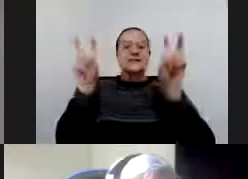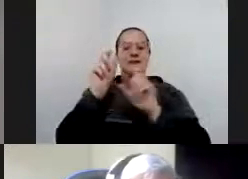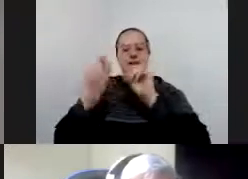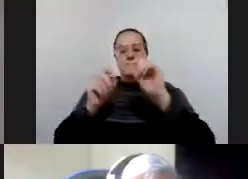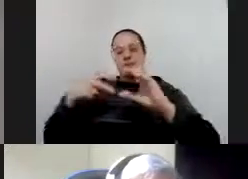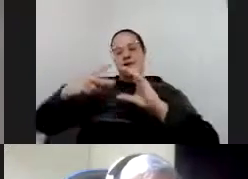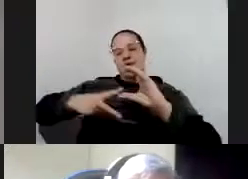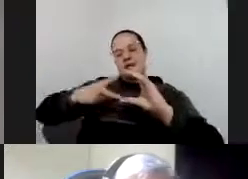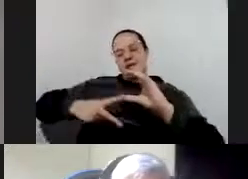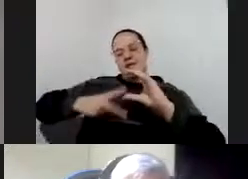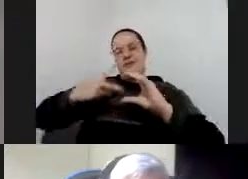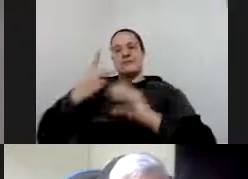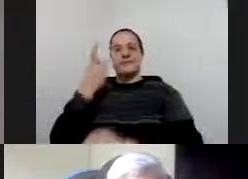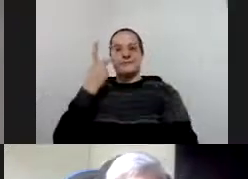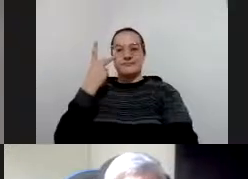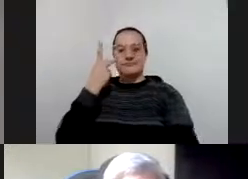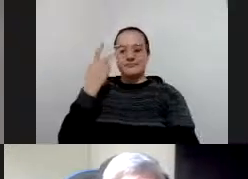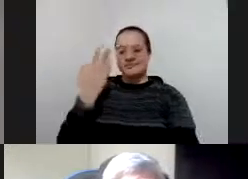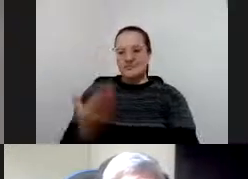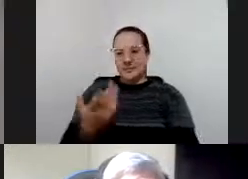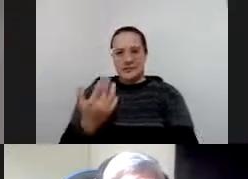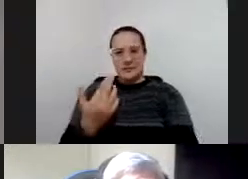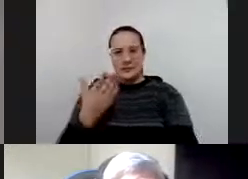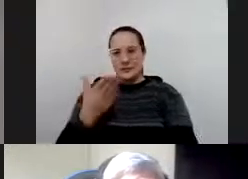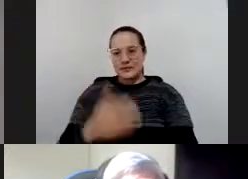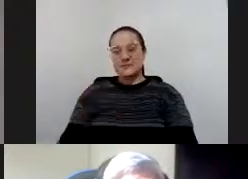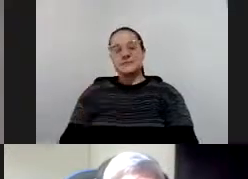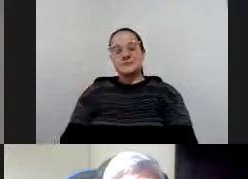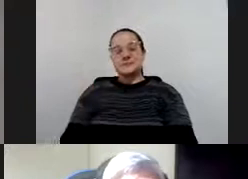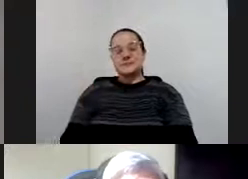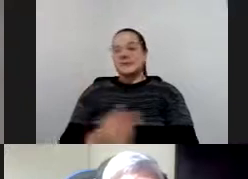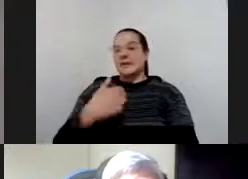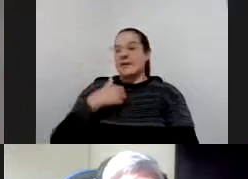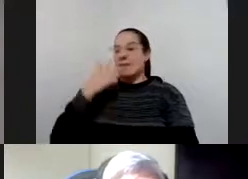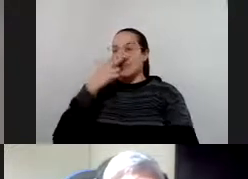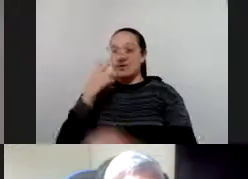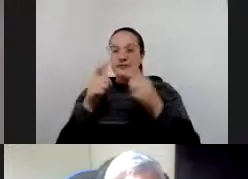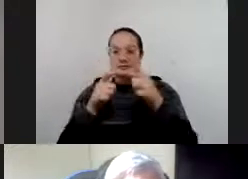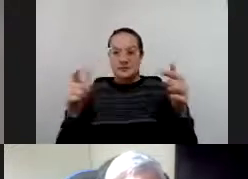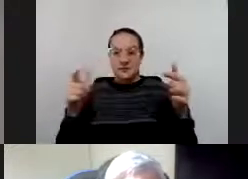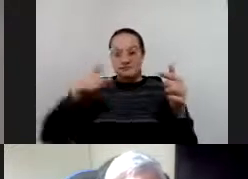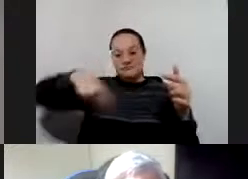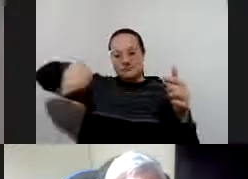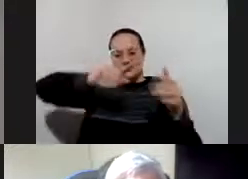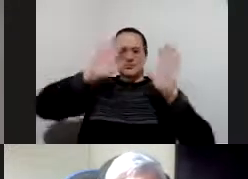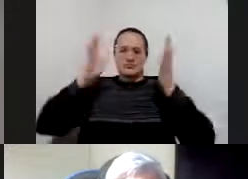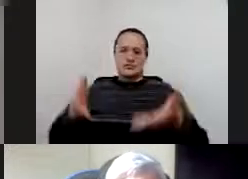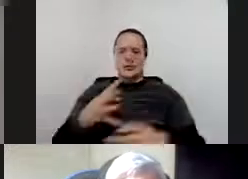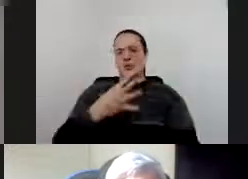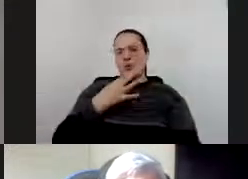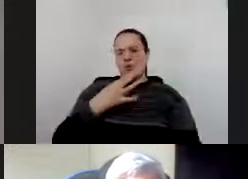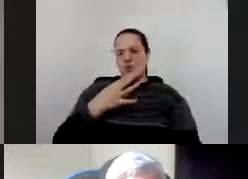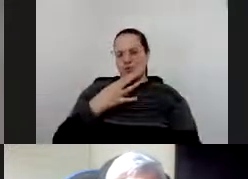Scaboli disse, né? Imagino que a maioria dos aqui presentes conheçam a Câmara Paulista, mas é